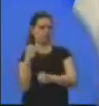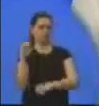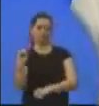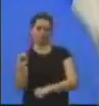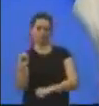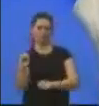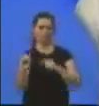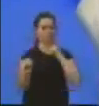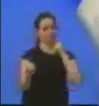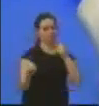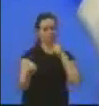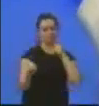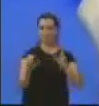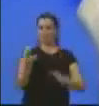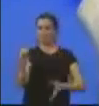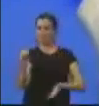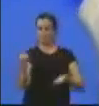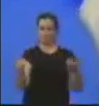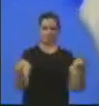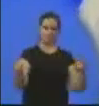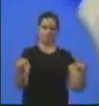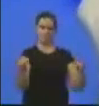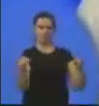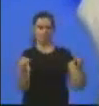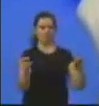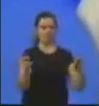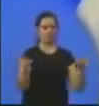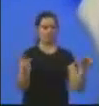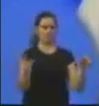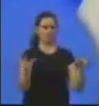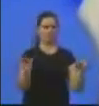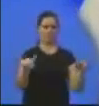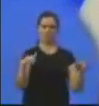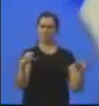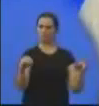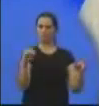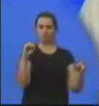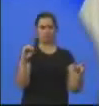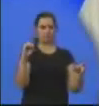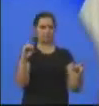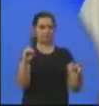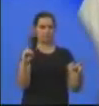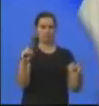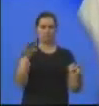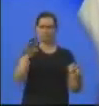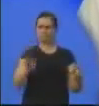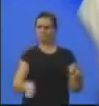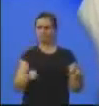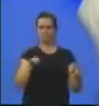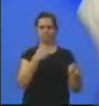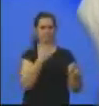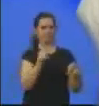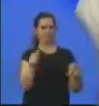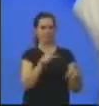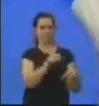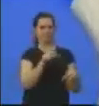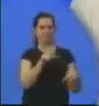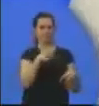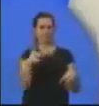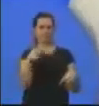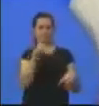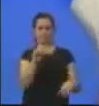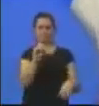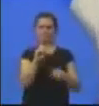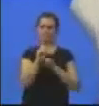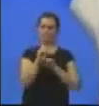Não, né? Se você colocar o zero, há o x diferente de zero ali. A função não é definida para o zero. Então, eu não tenho x igual a zero. Eu não